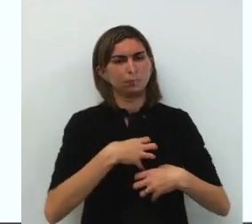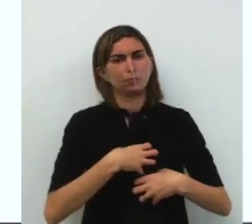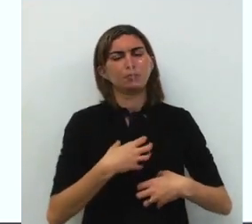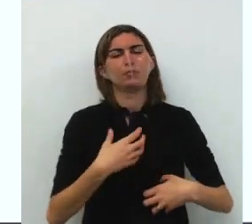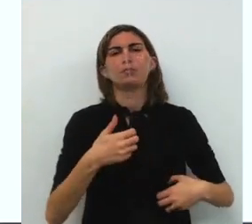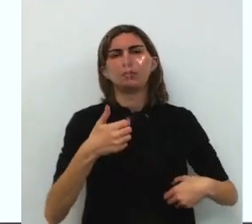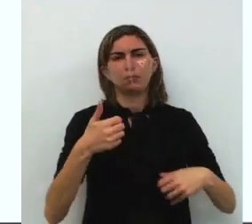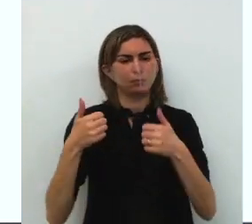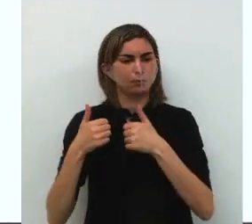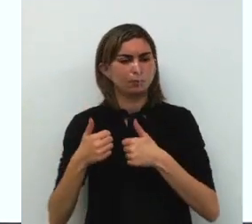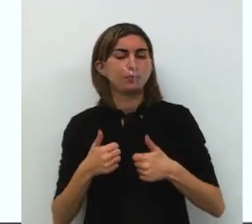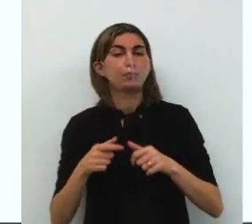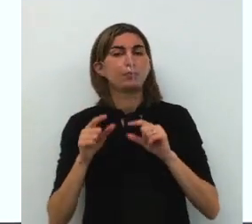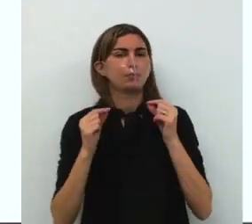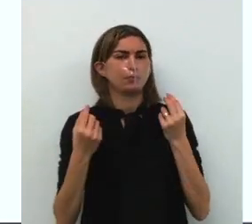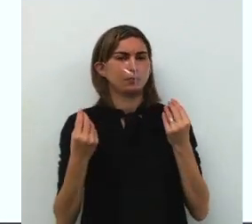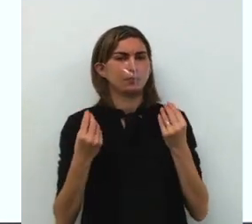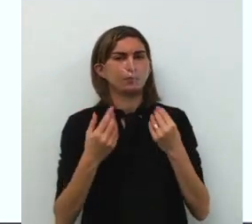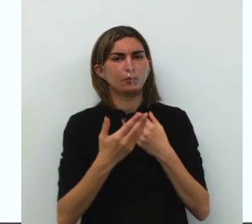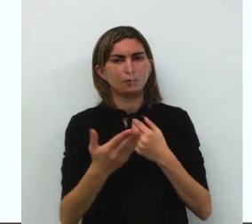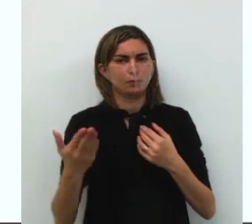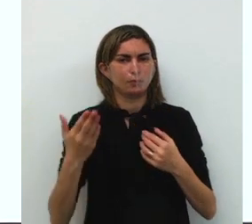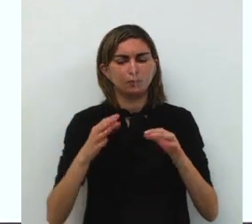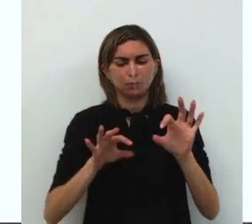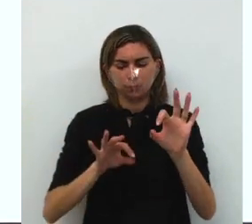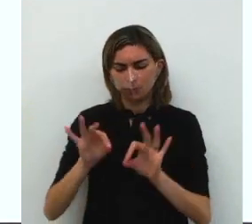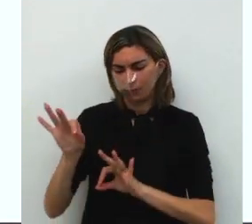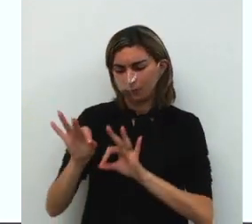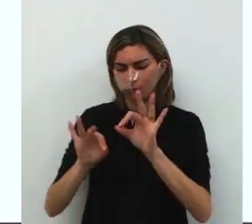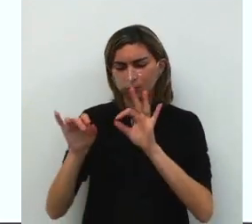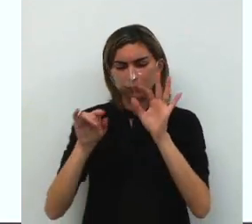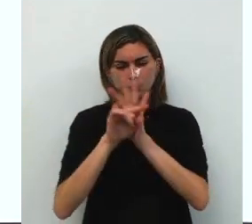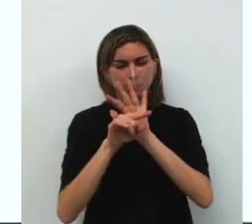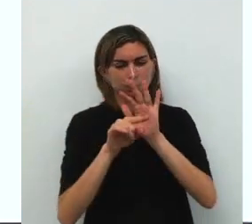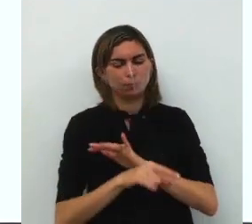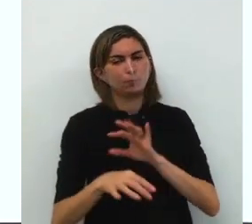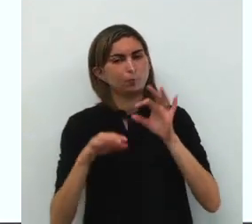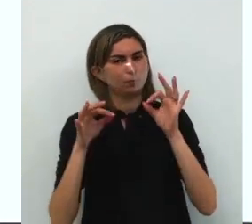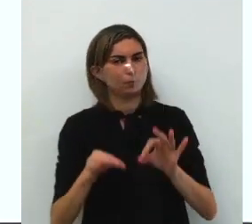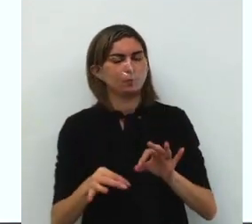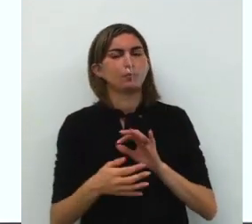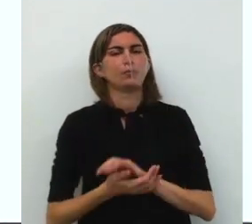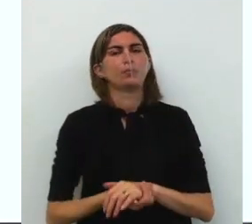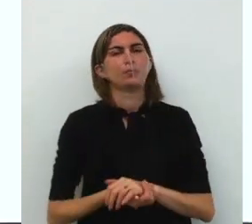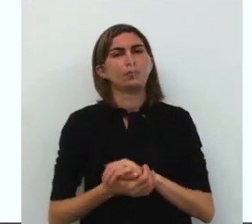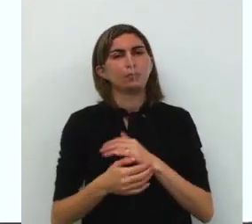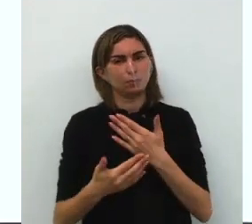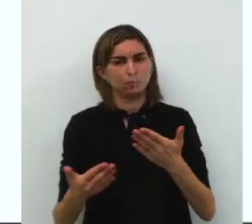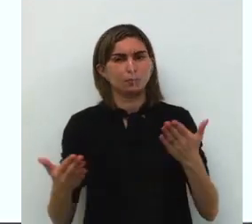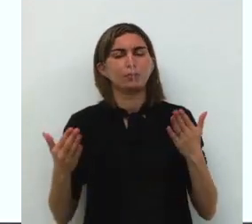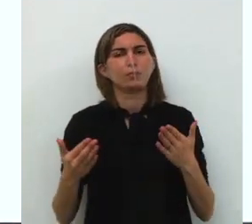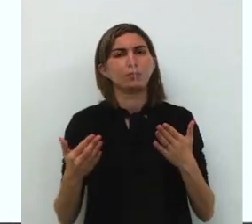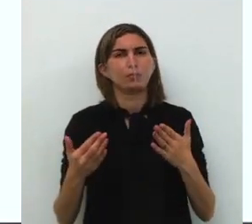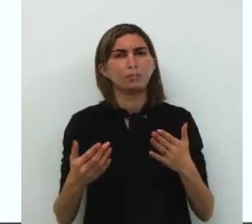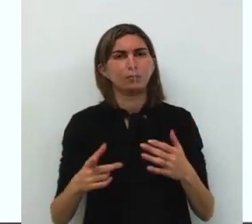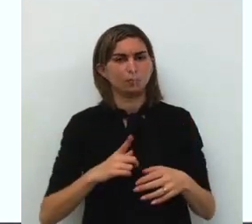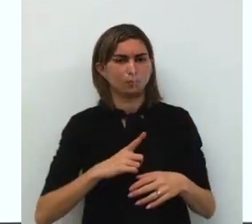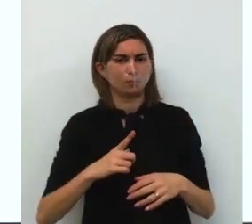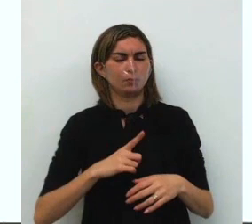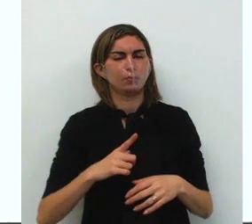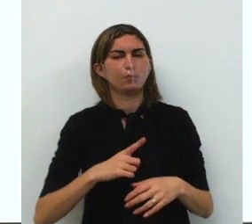à vontade para o quê? Para você formular as perguntas certas e que